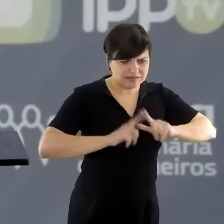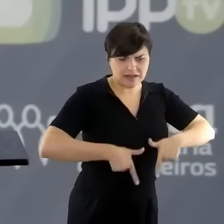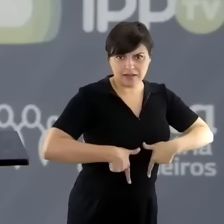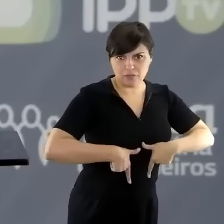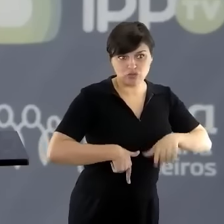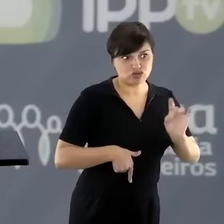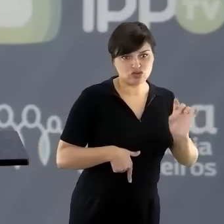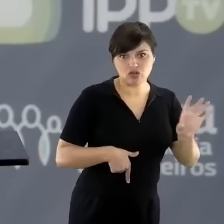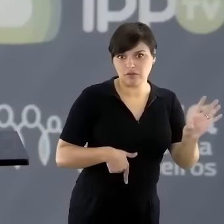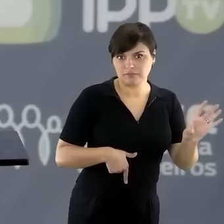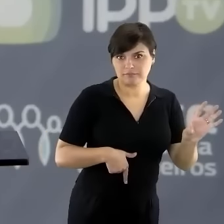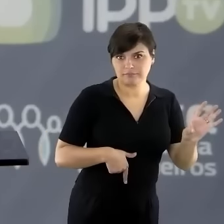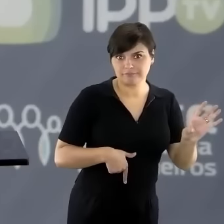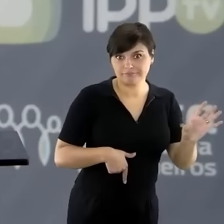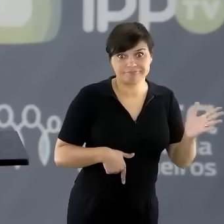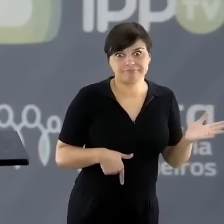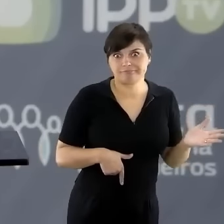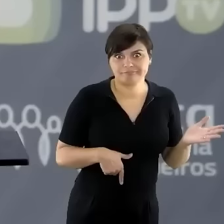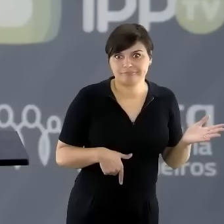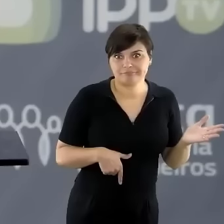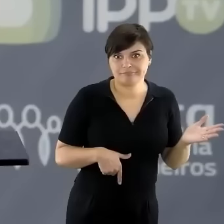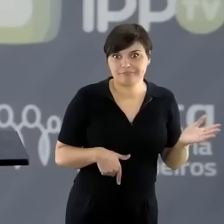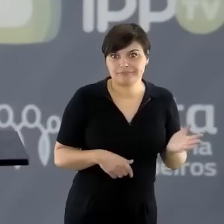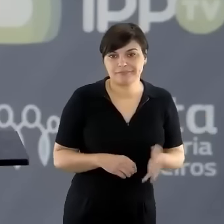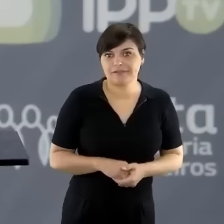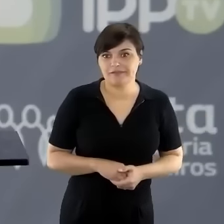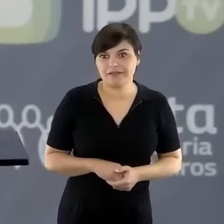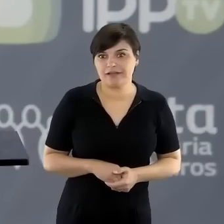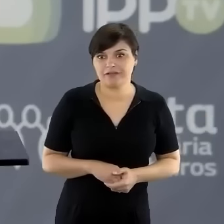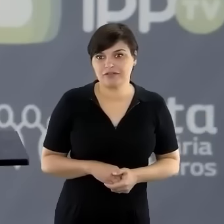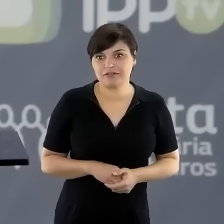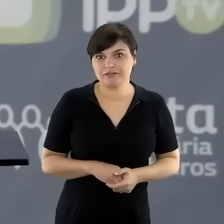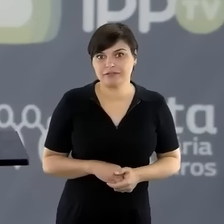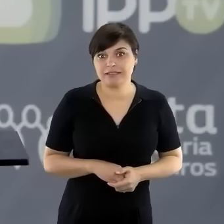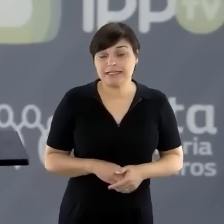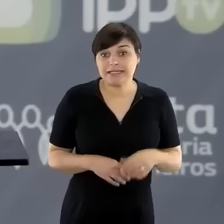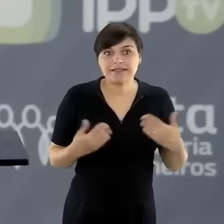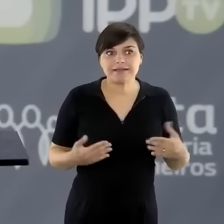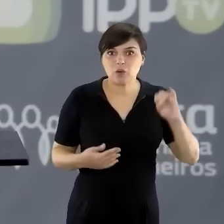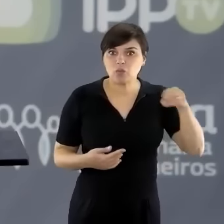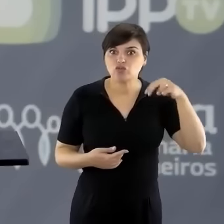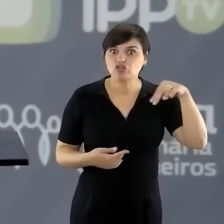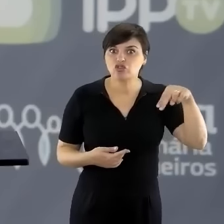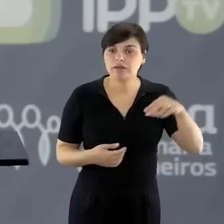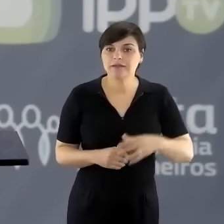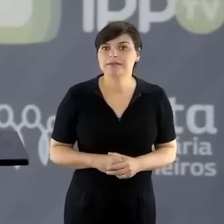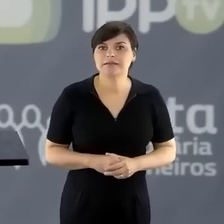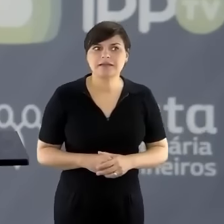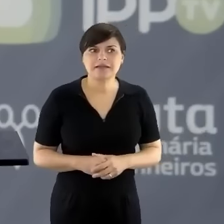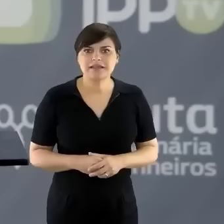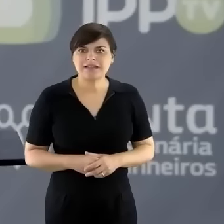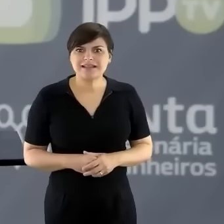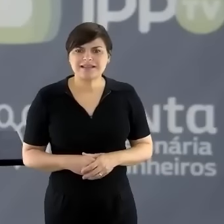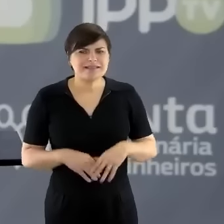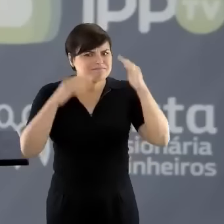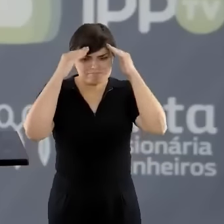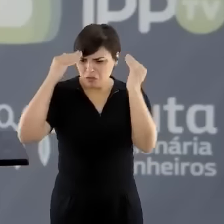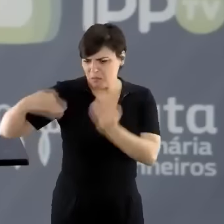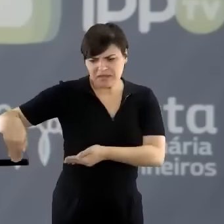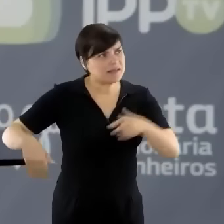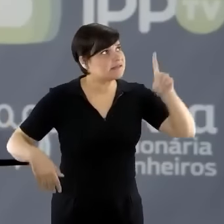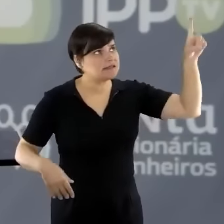povos ao receber esta missão de Deus eu tomou uma decisão eu não vou obedecer